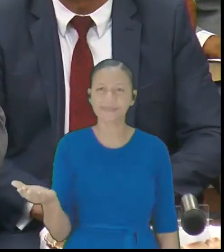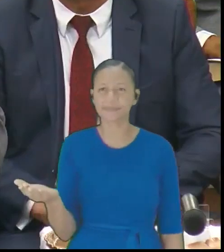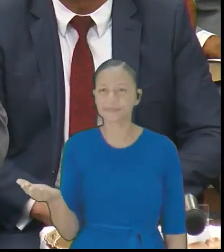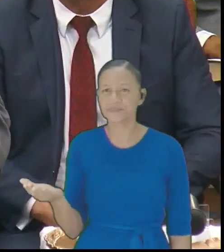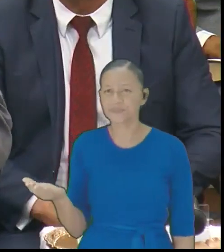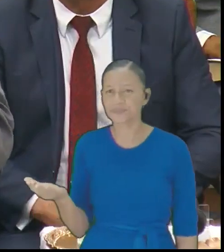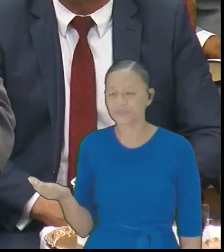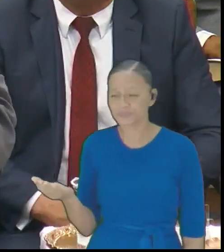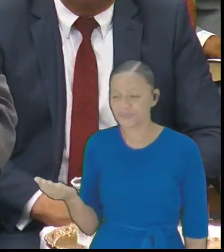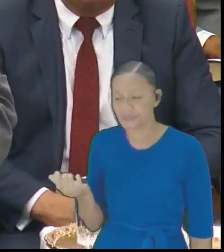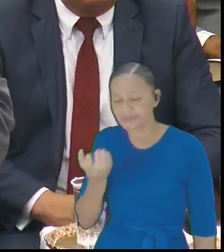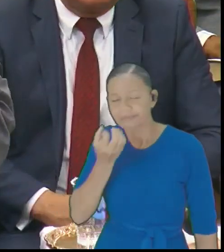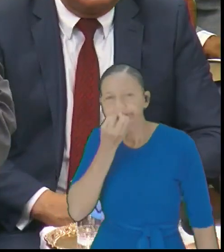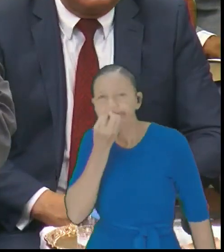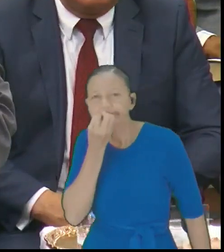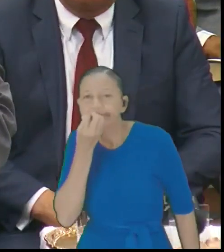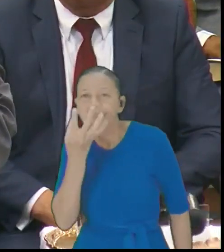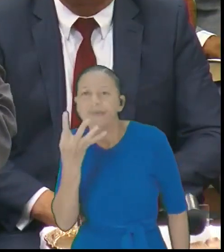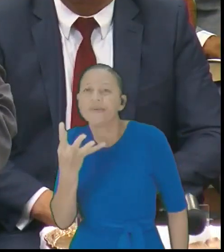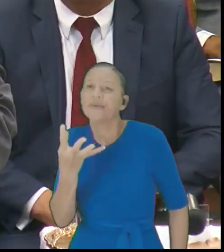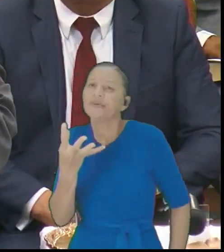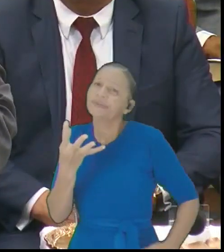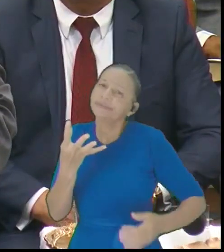que por bondade